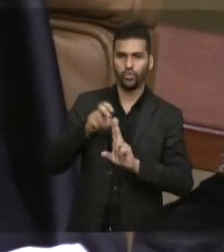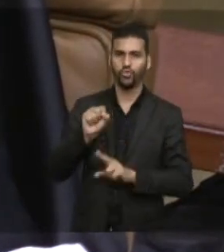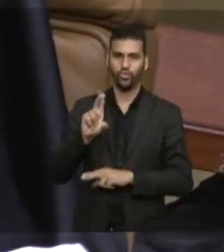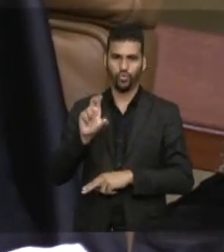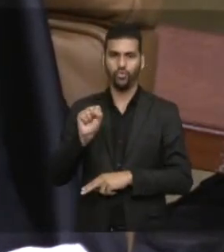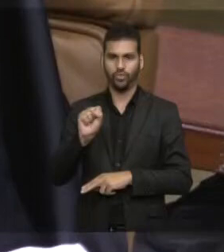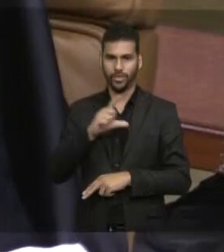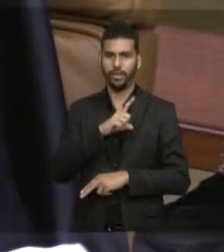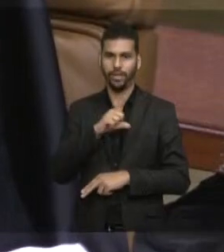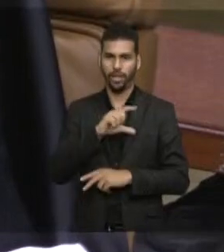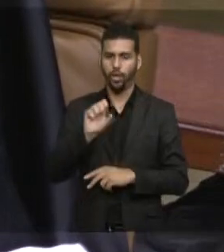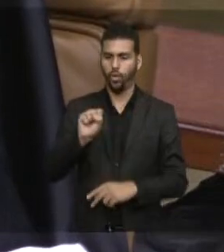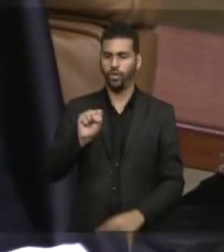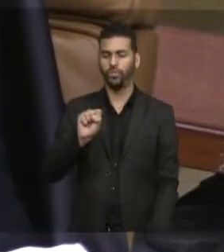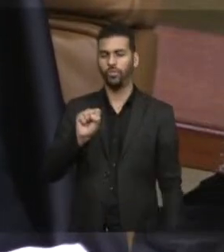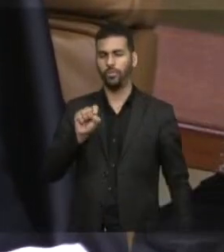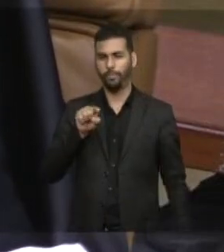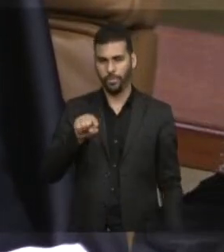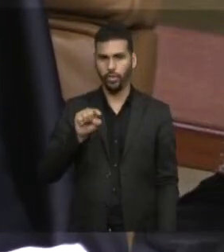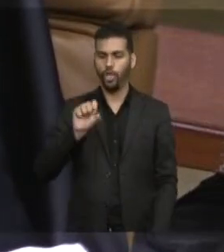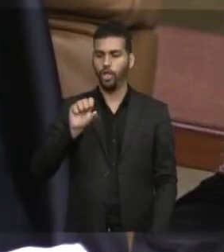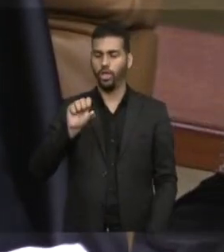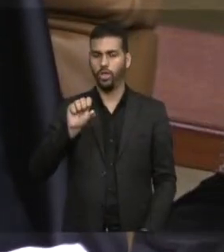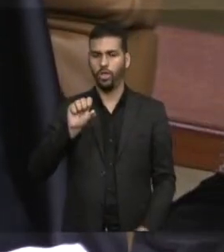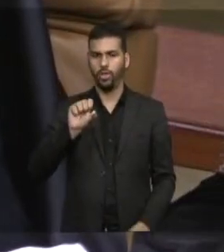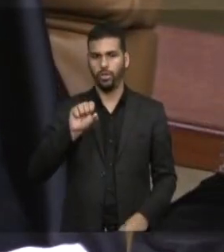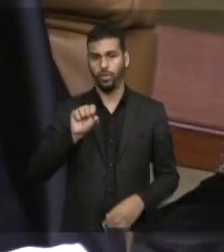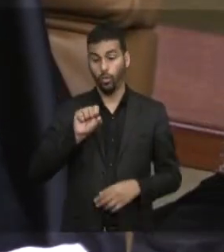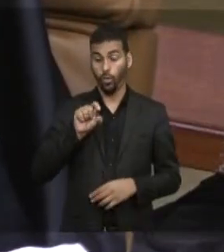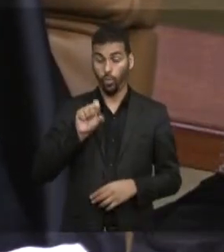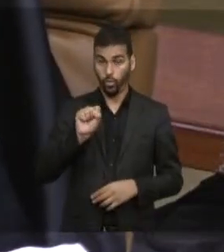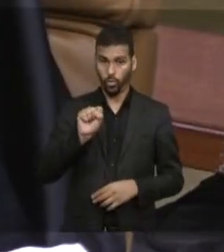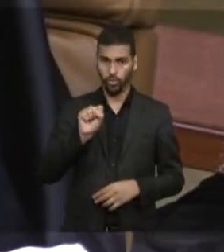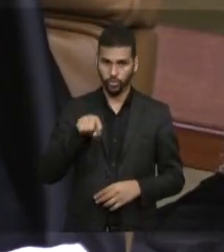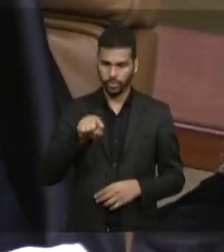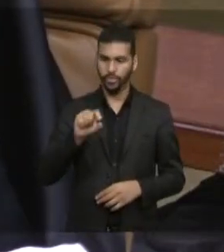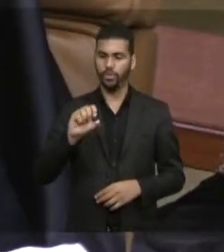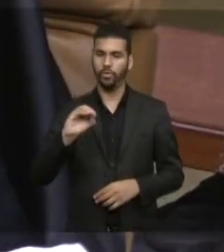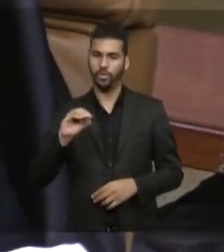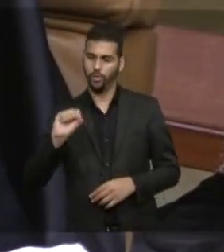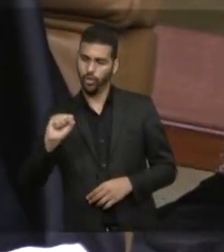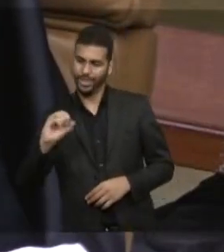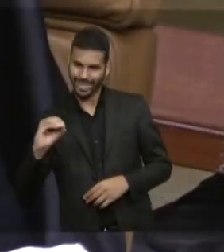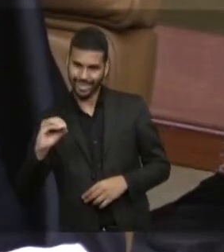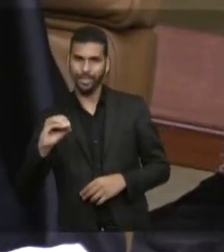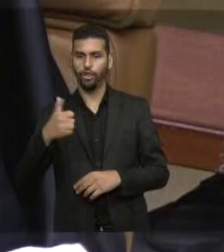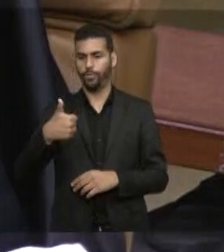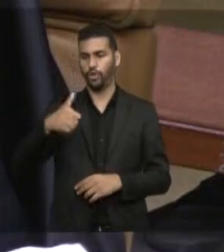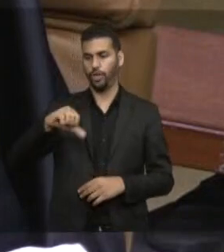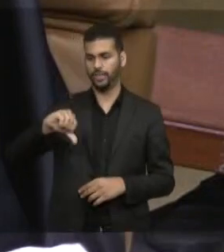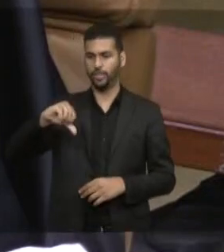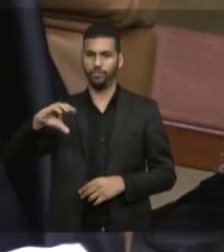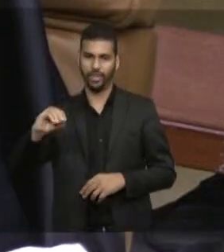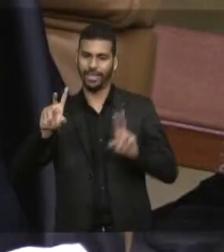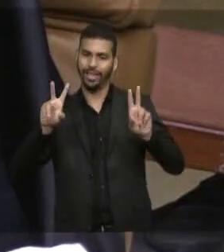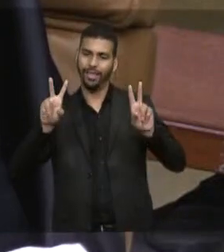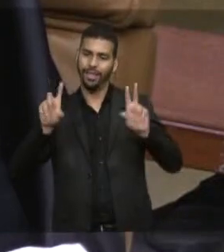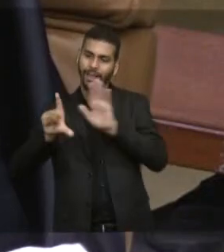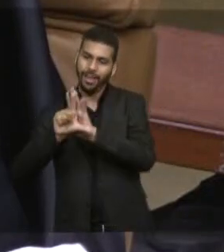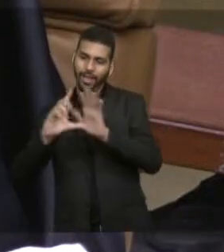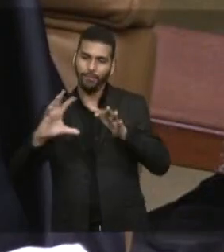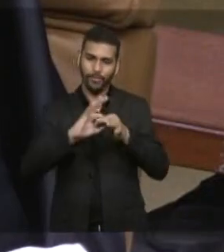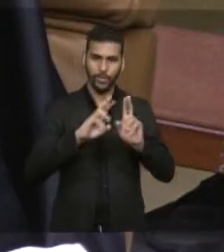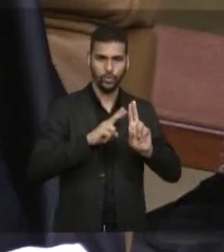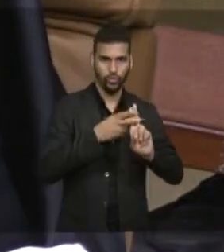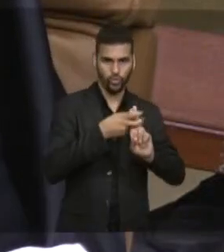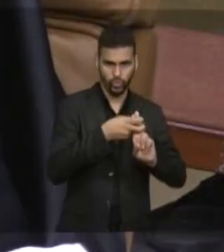a lei 8.080 de 1990 a Advocacia Geral da União veio